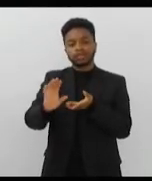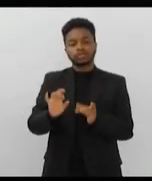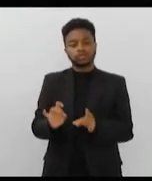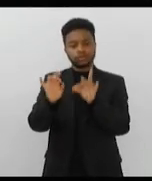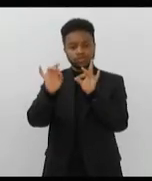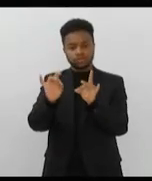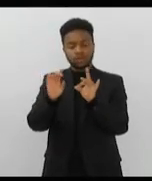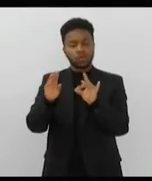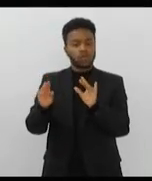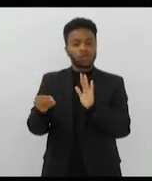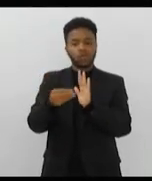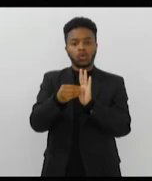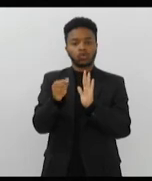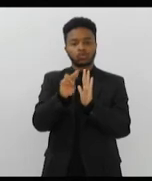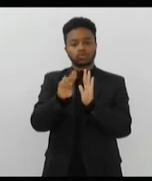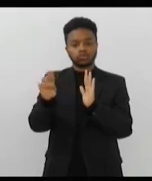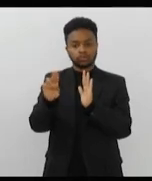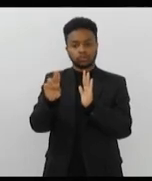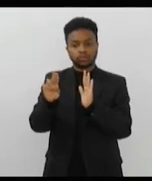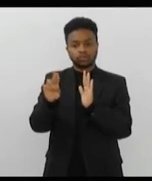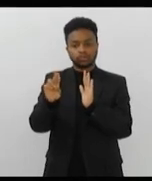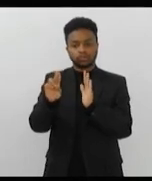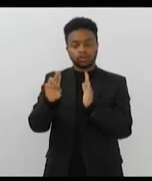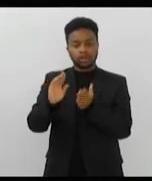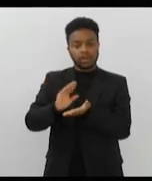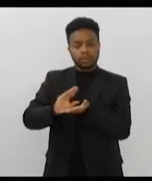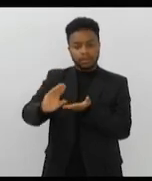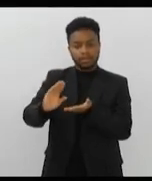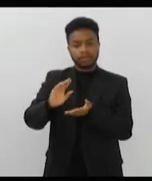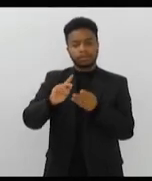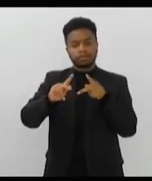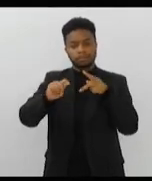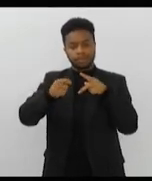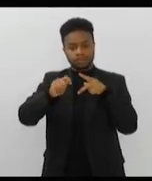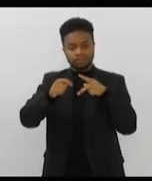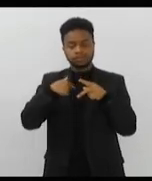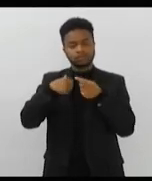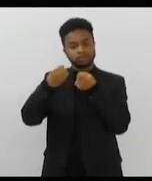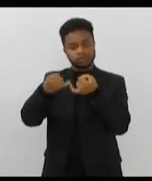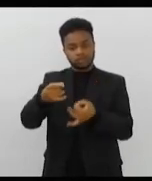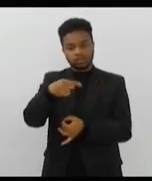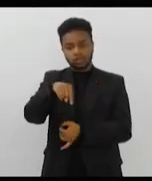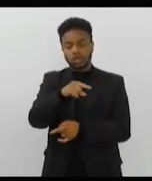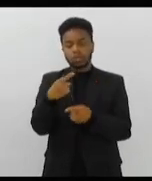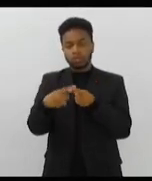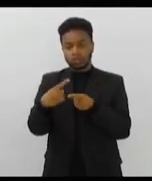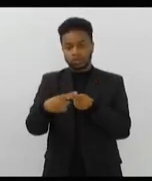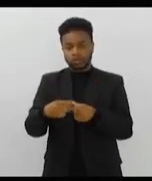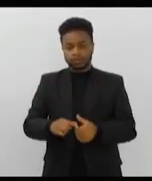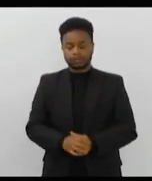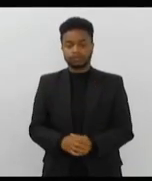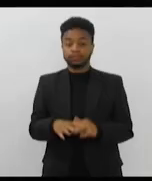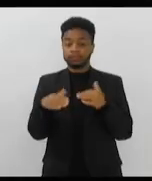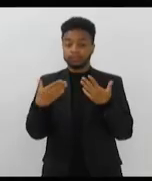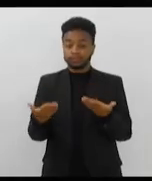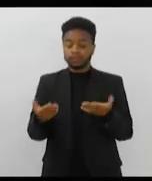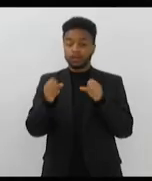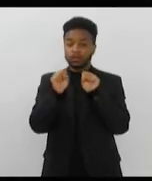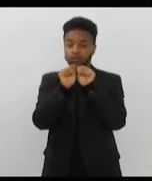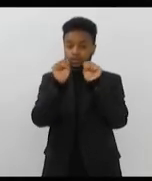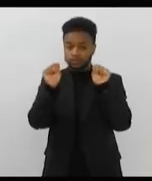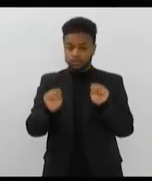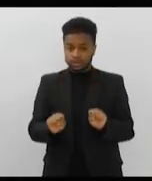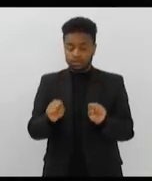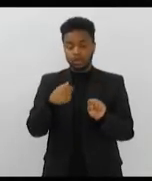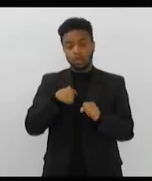chamam de emenda PIX, e eu vou explicar por quê. Então, no sistema,